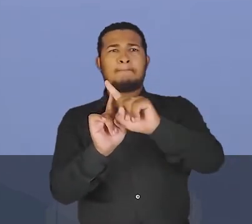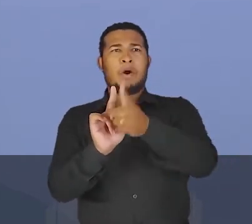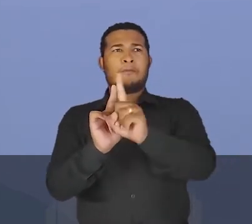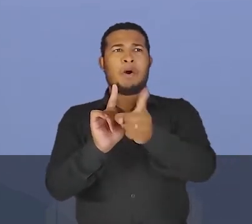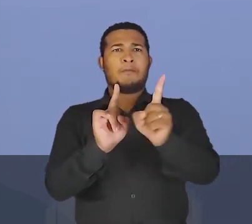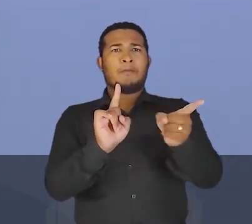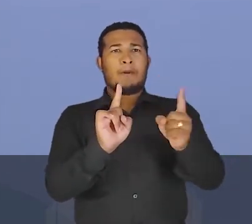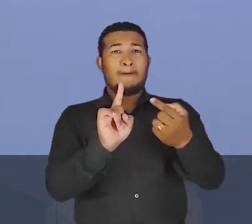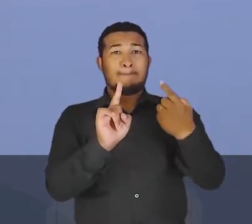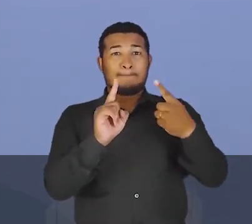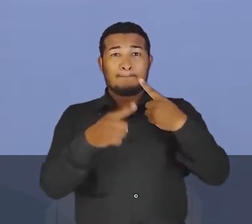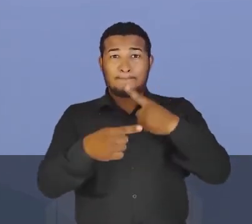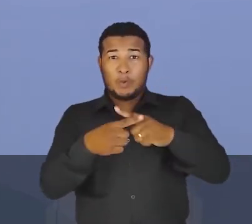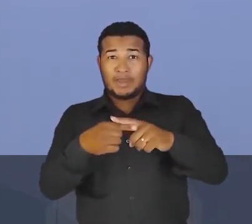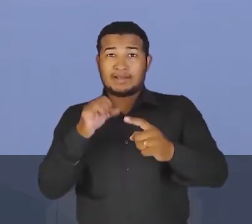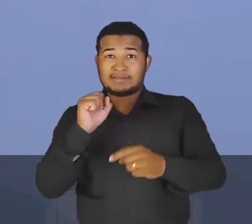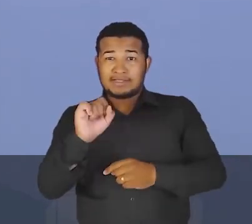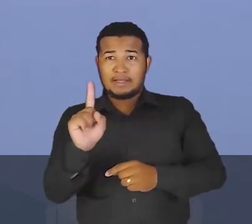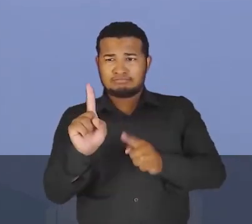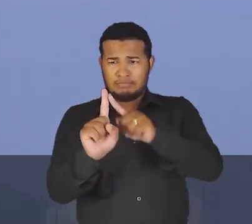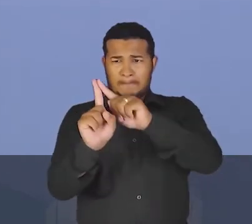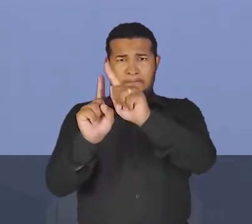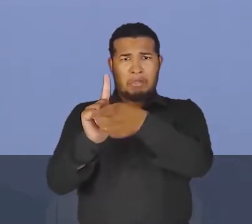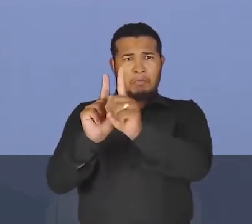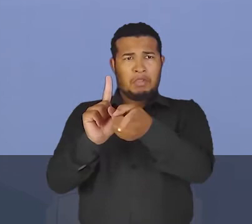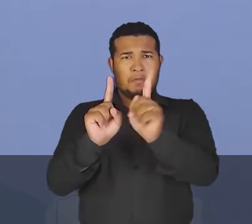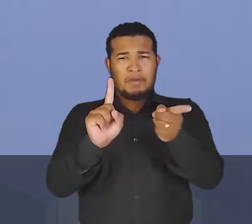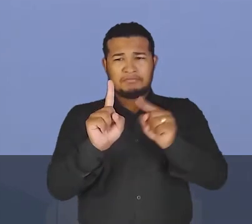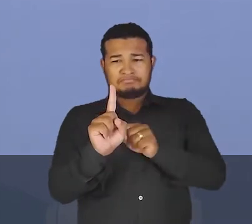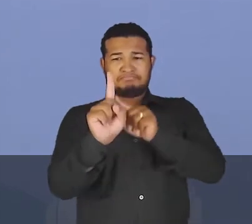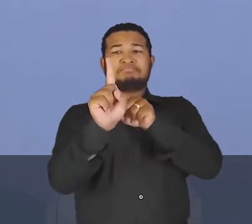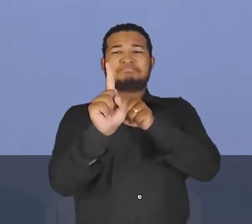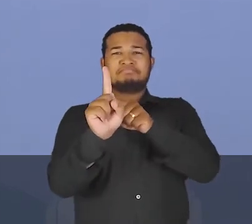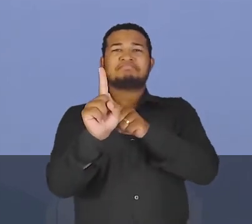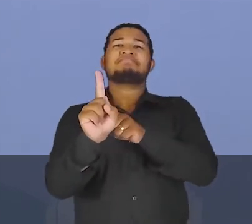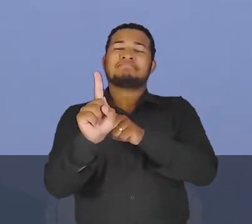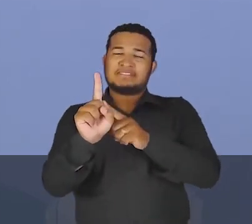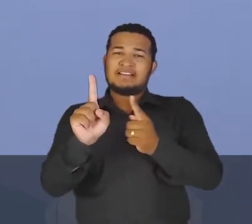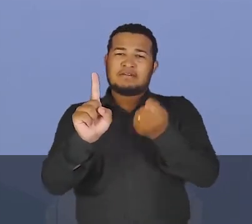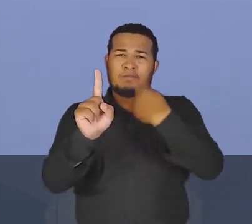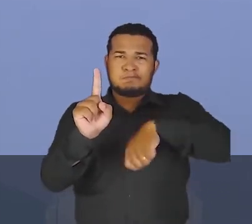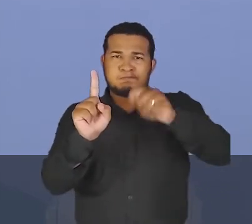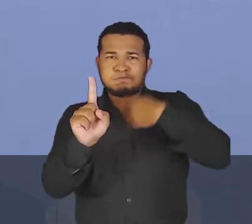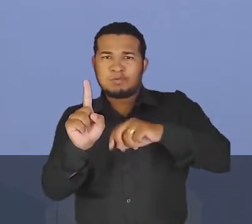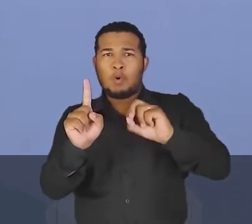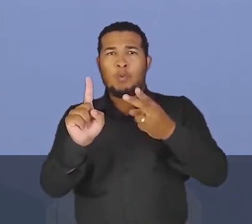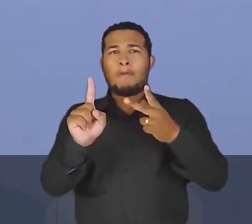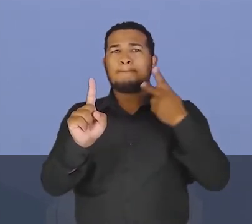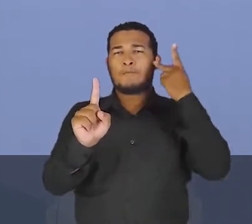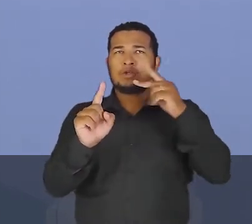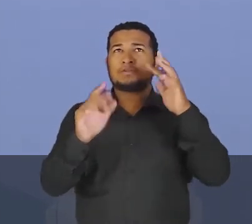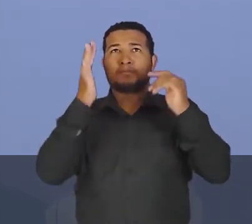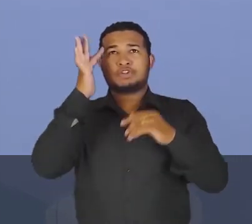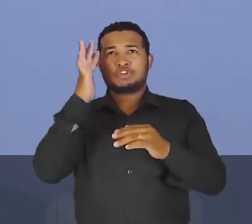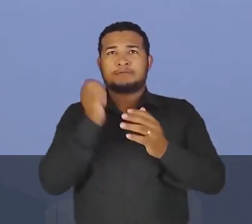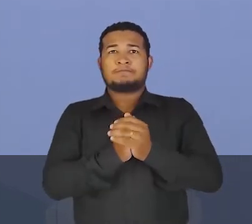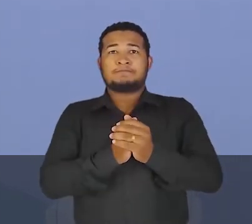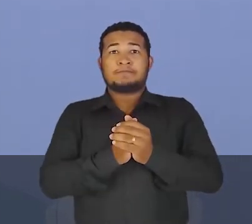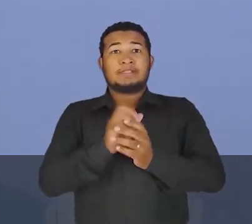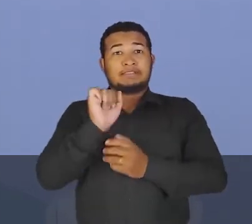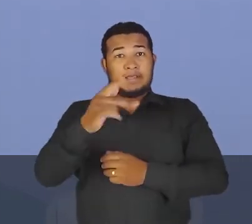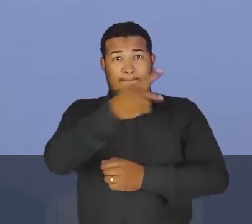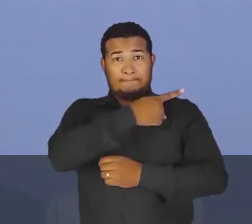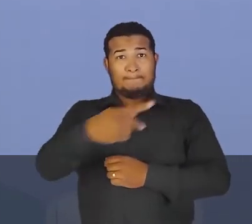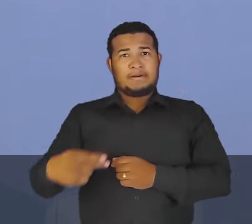quando o poder está concentrado na mão de uma pessoa, imagina uma pessoa, um administrador, um político, imagina, por exemplo, se o nosso